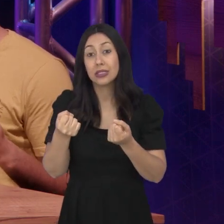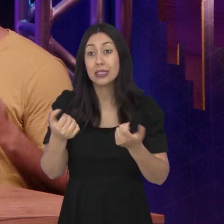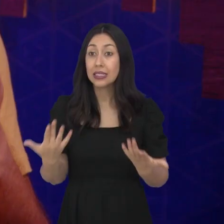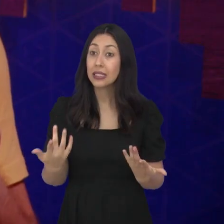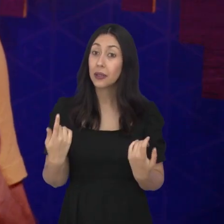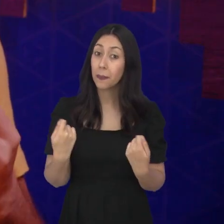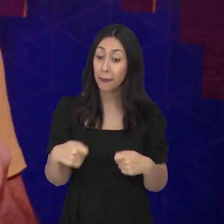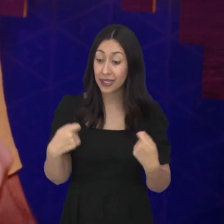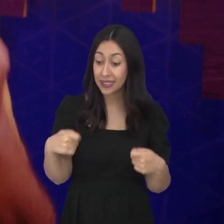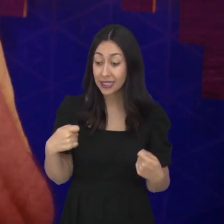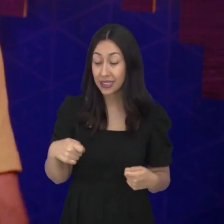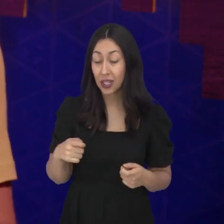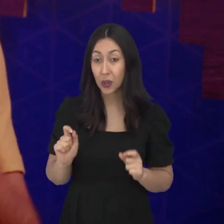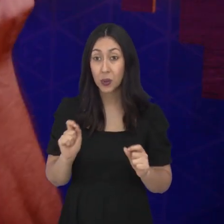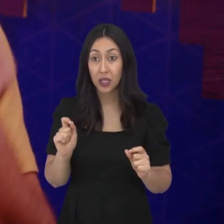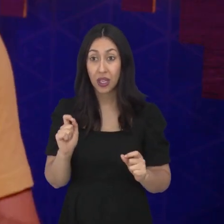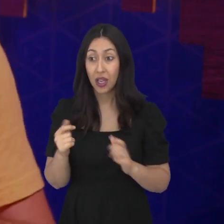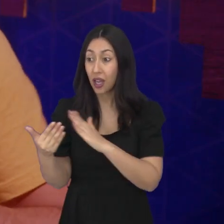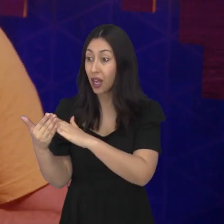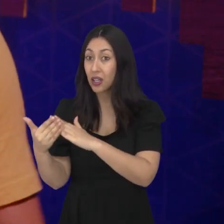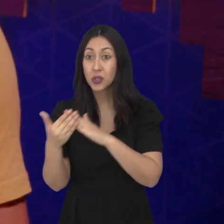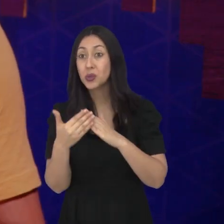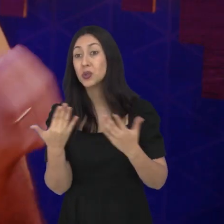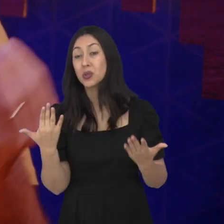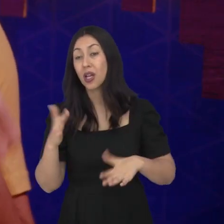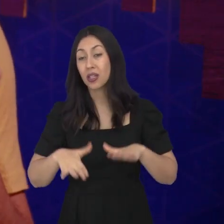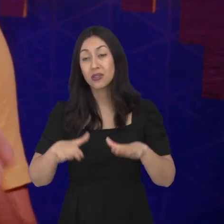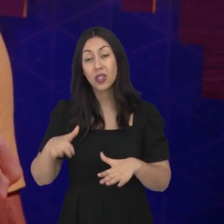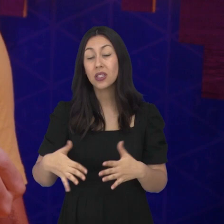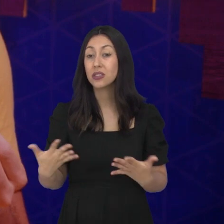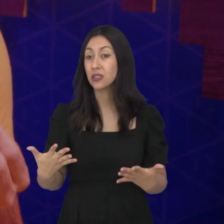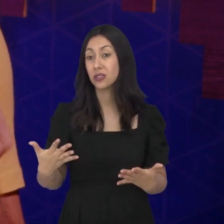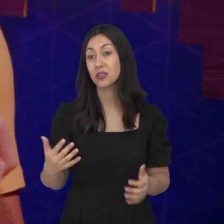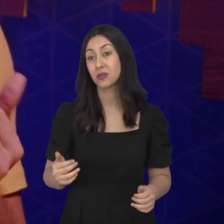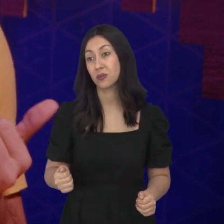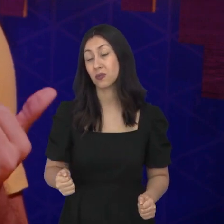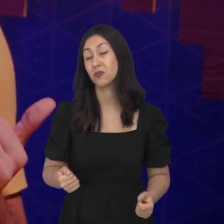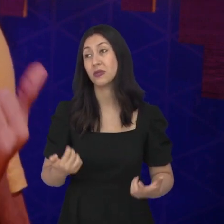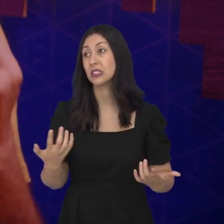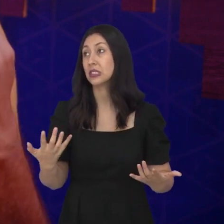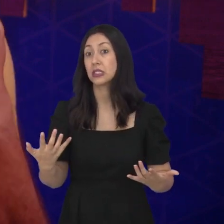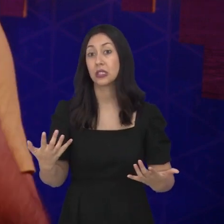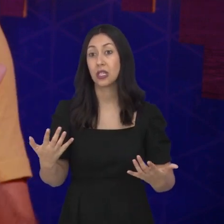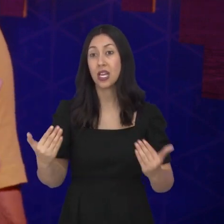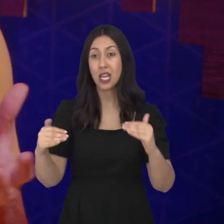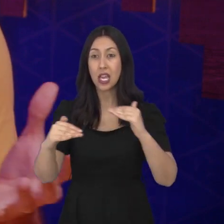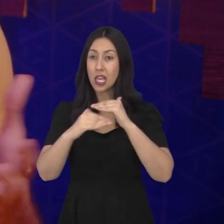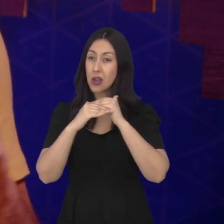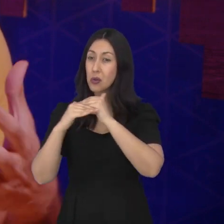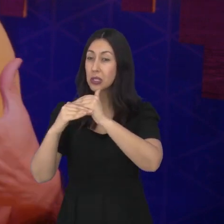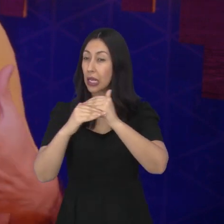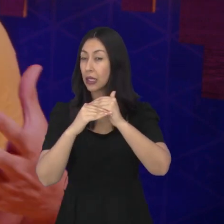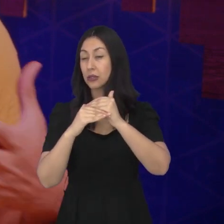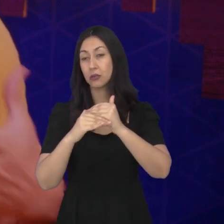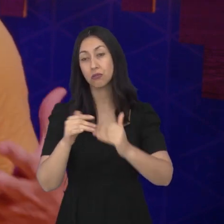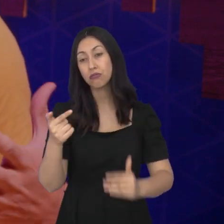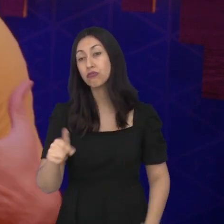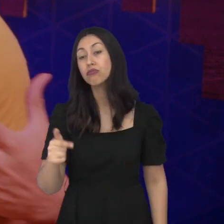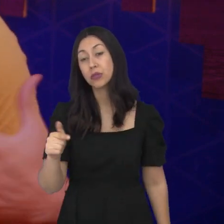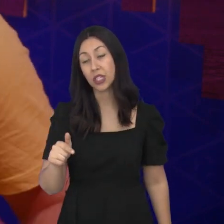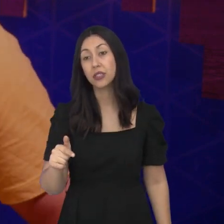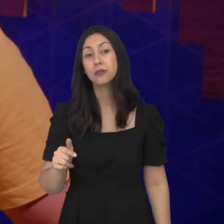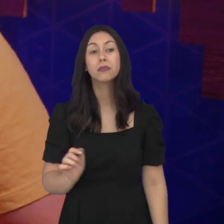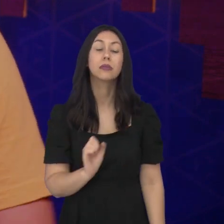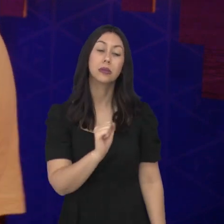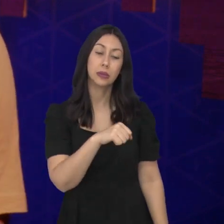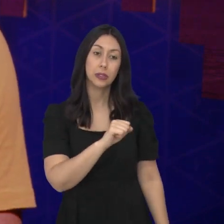fica dependendo muito da força de vontade das pessoas, ao invés da equidade do sistema,